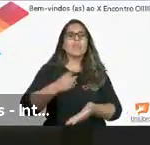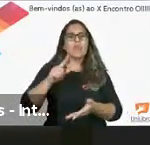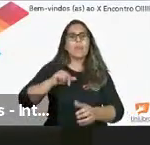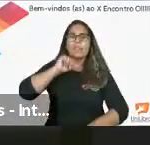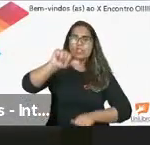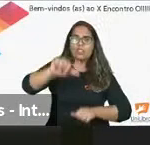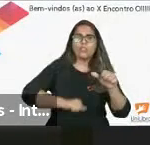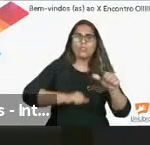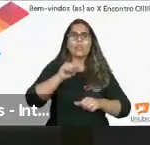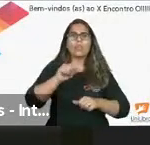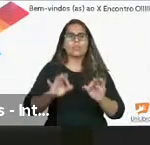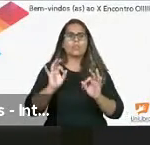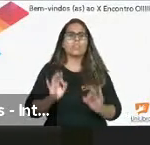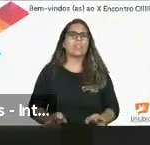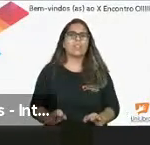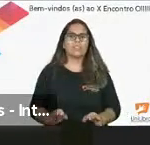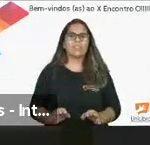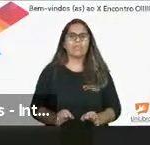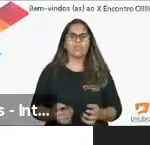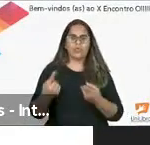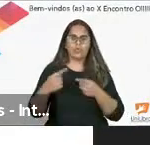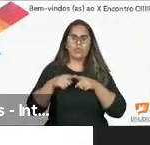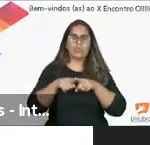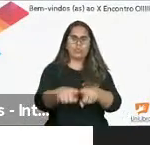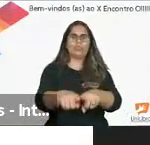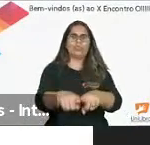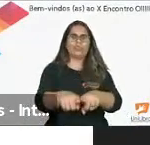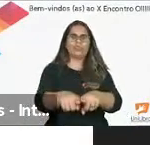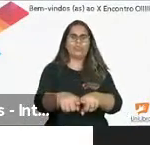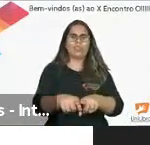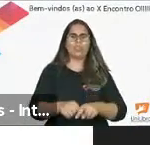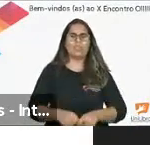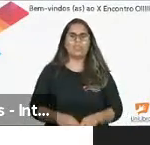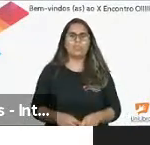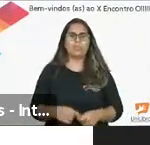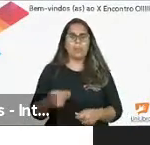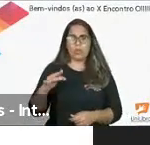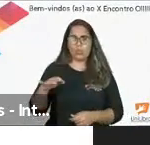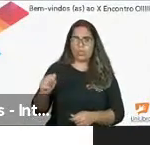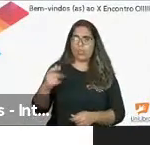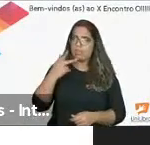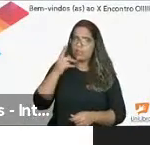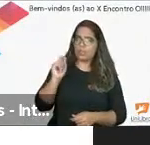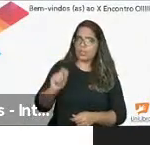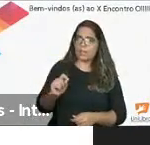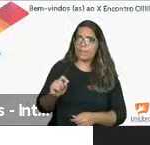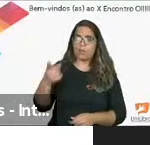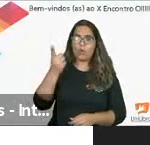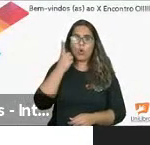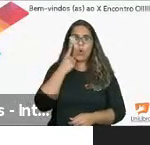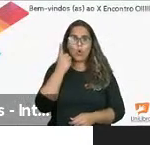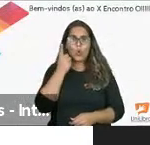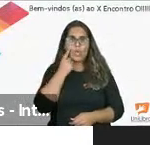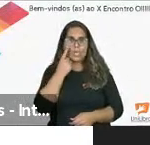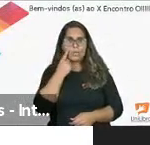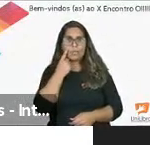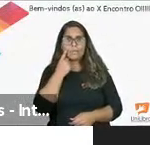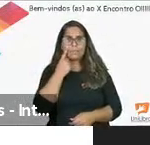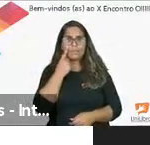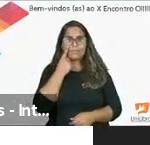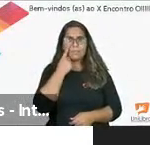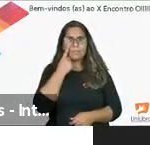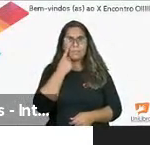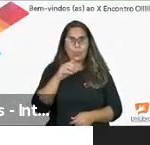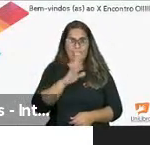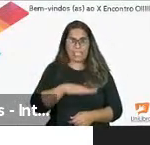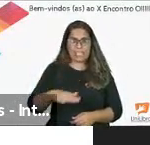transformação congruente e mútua. E o Maturana diz, olha, quando a